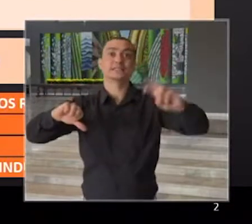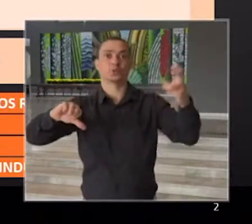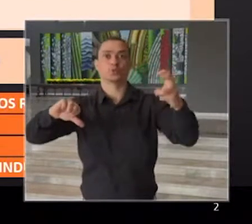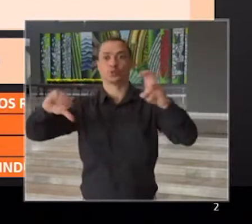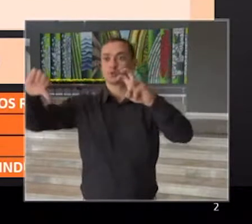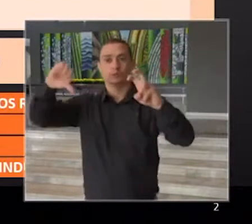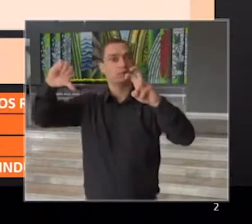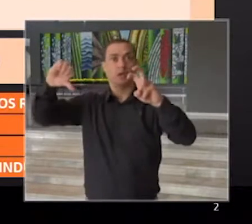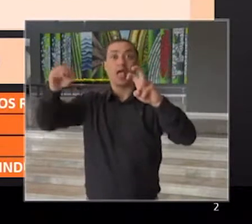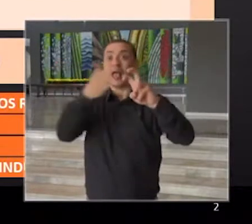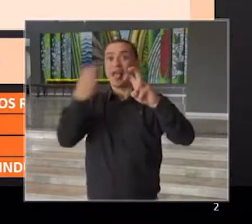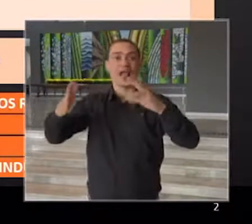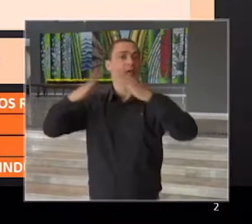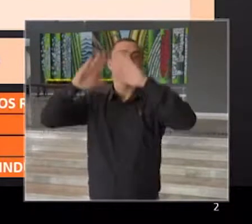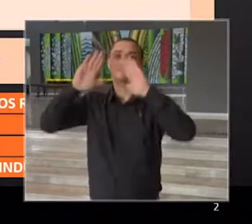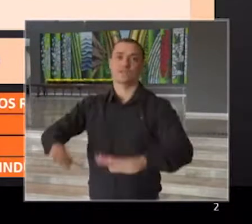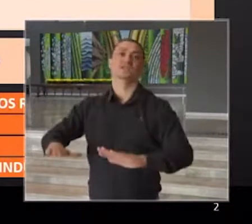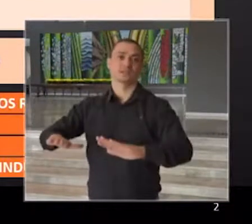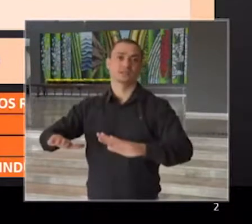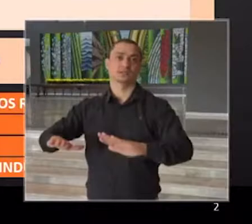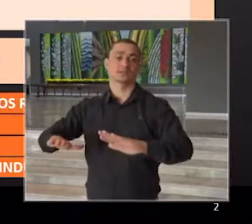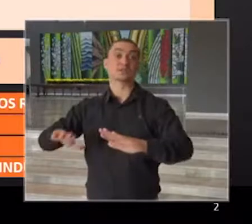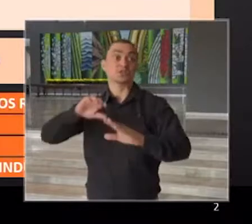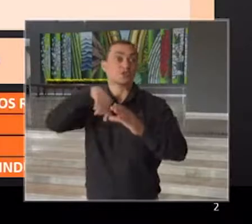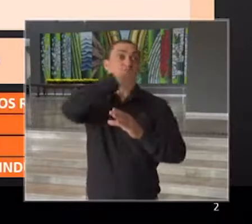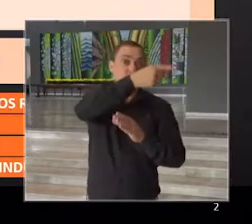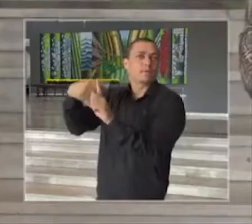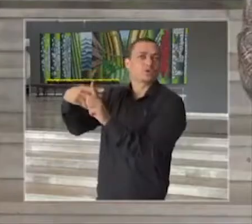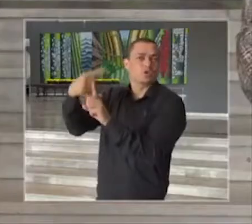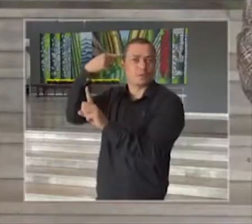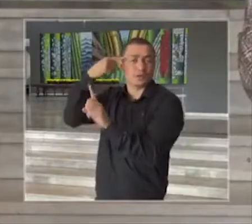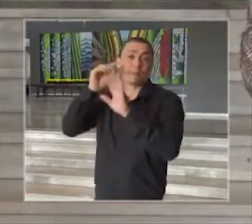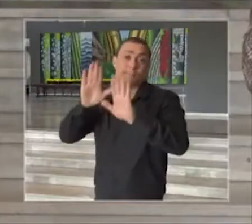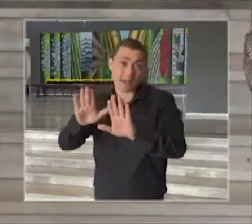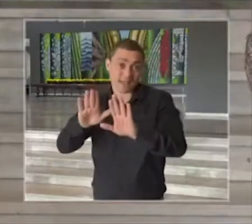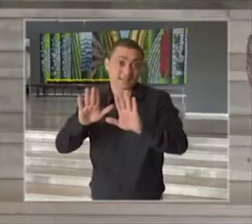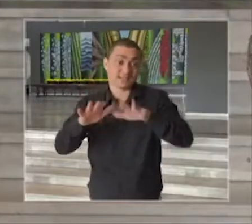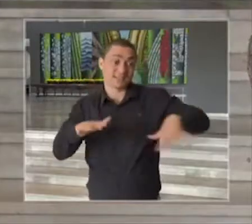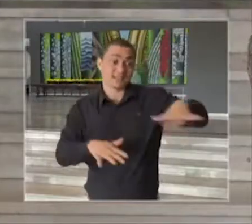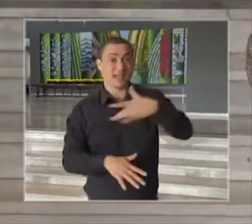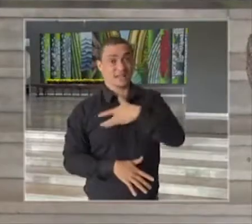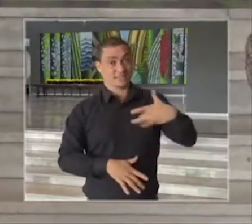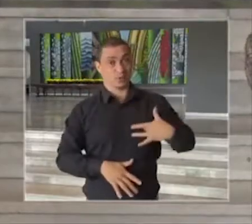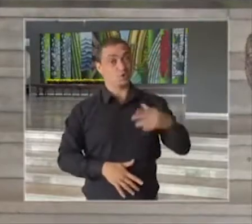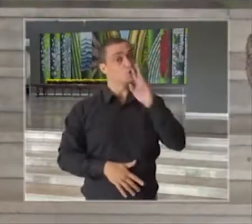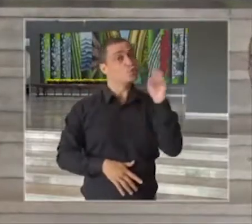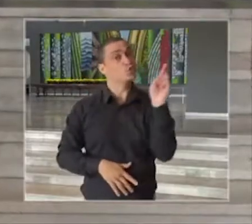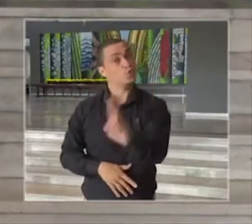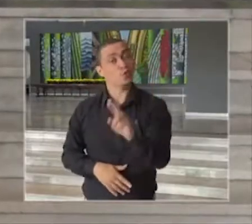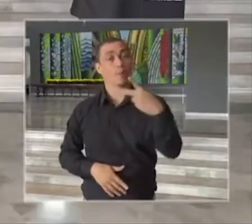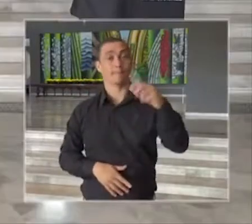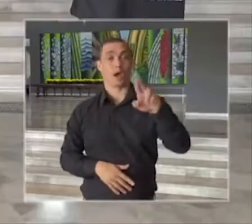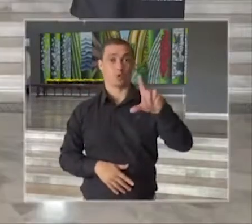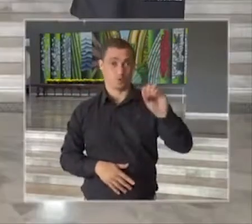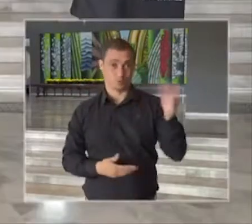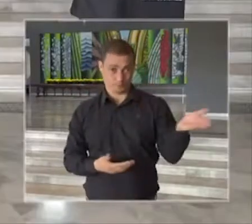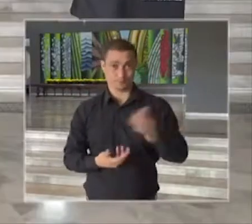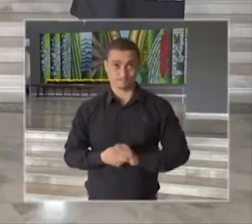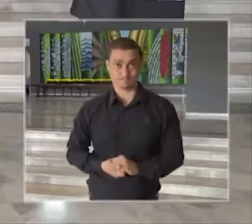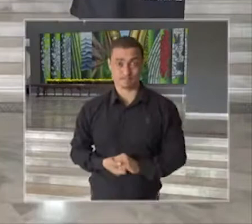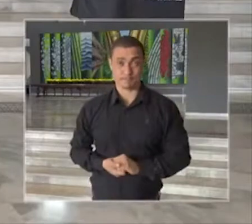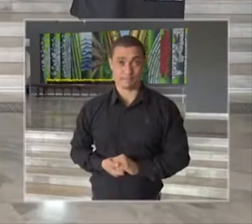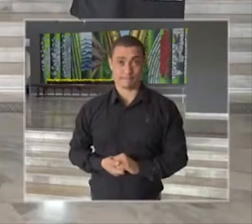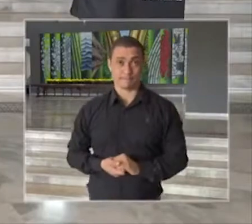transição do Plano São Paulo de Enfrentamento à Covid-19. O anúncio foi feito pelo governador João Dória durante uma